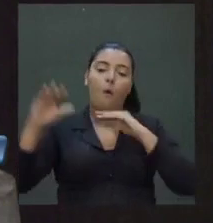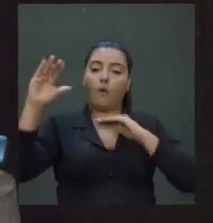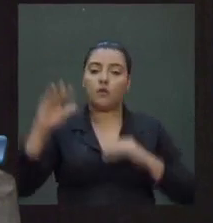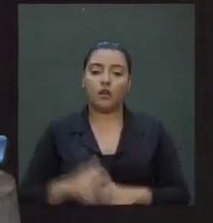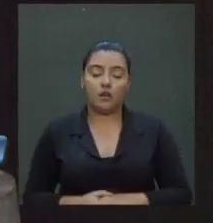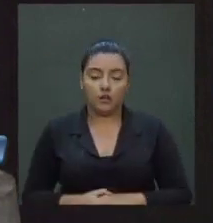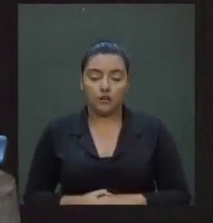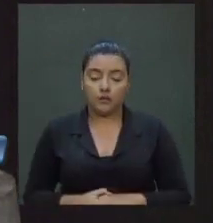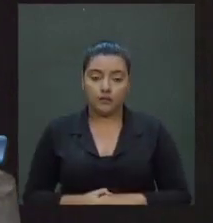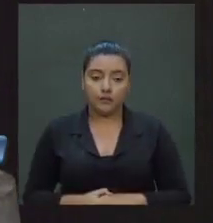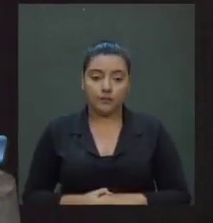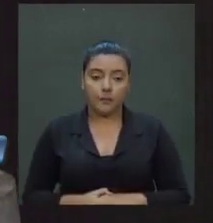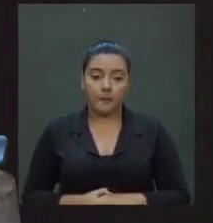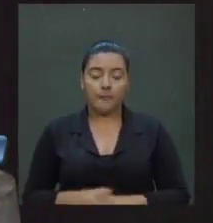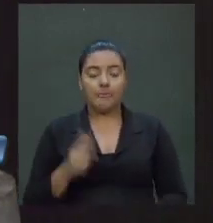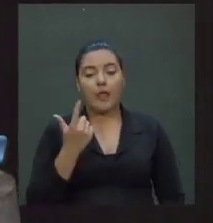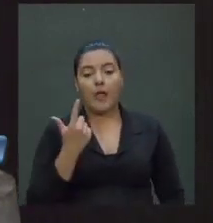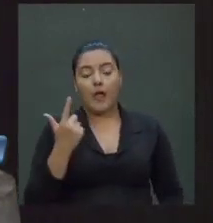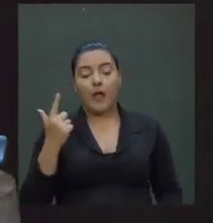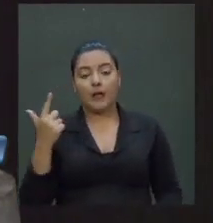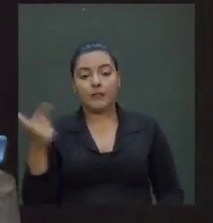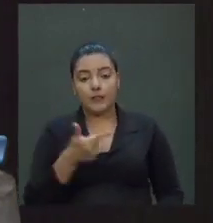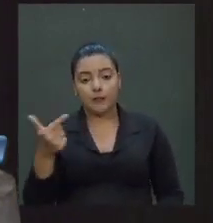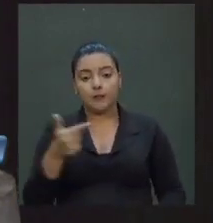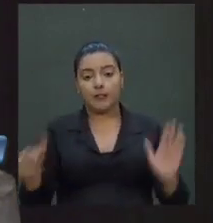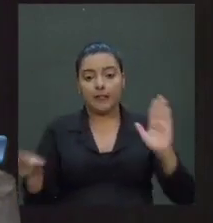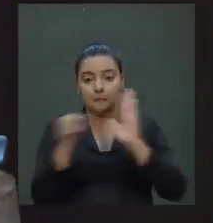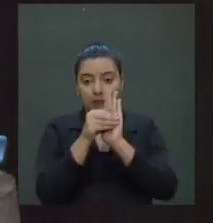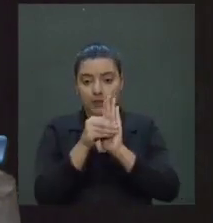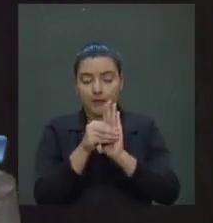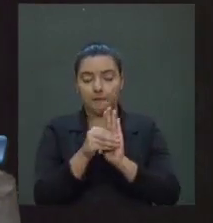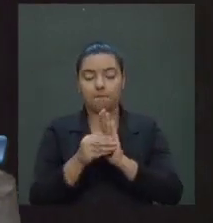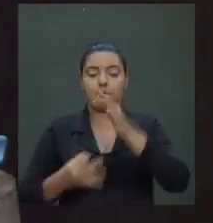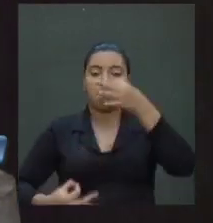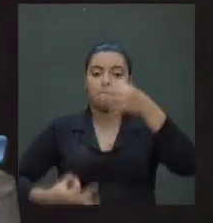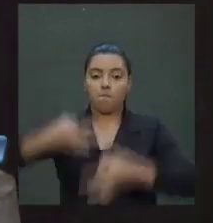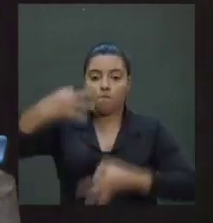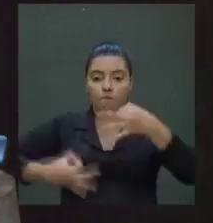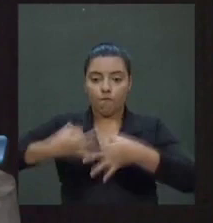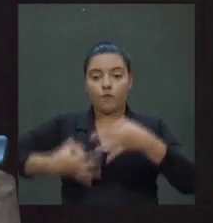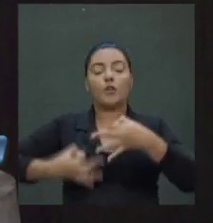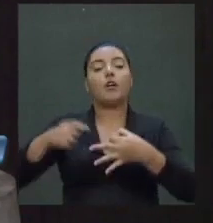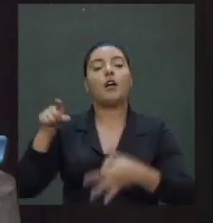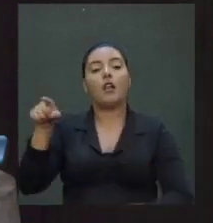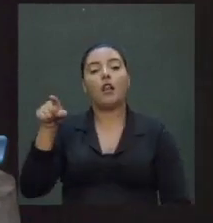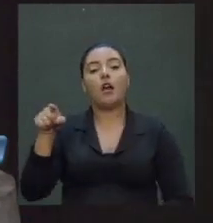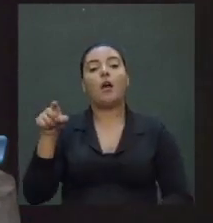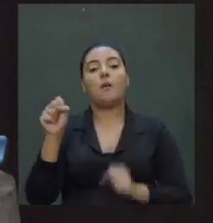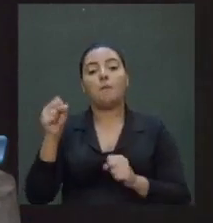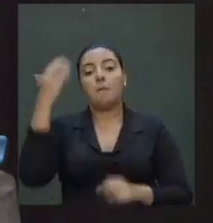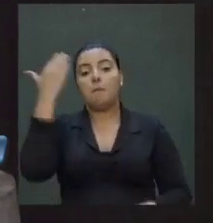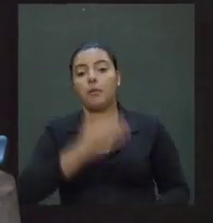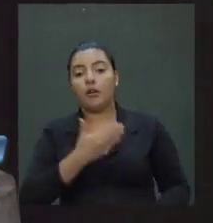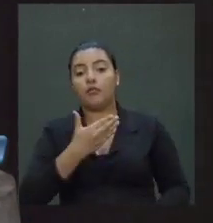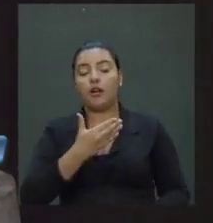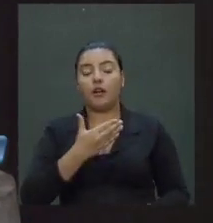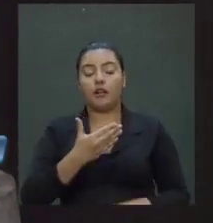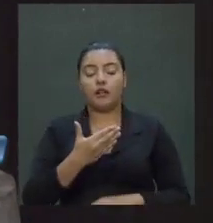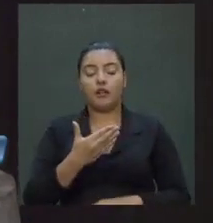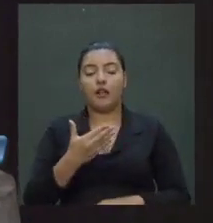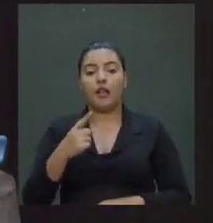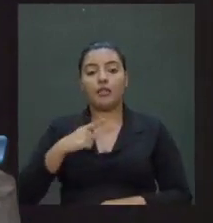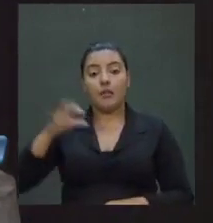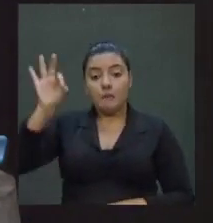A segunda emenda, né? O Tribunal de Justiça, por sua composição plenária, com aprovação de 2/3 de seus